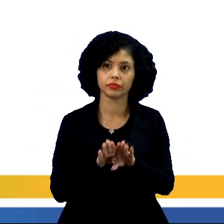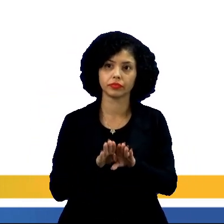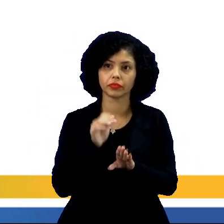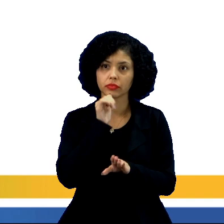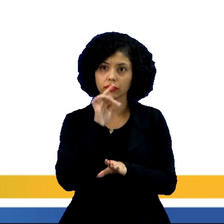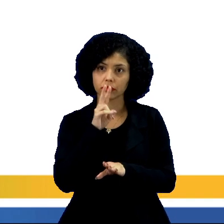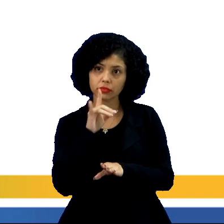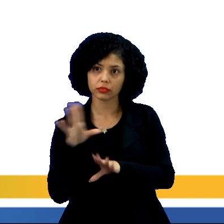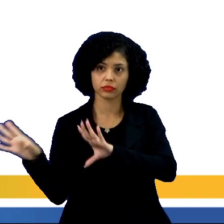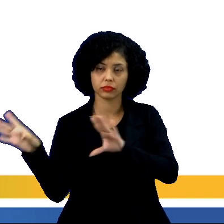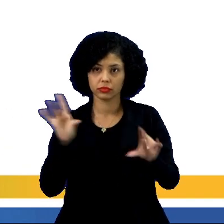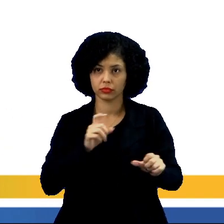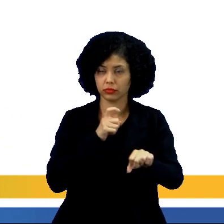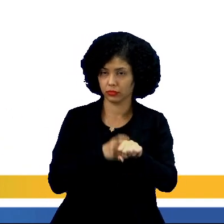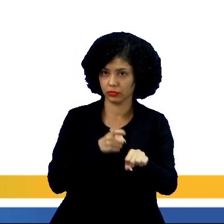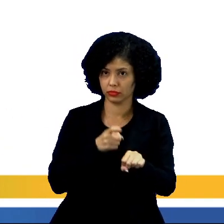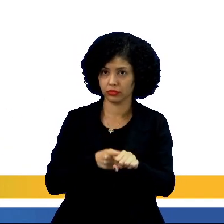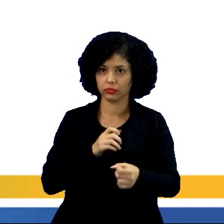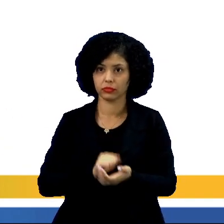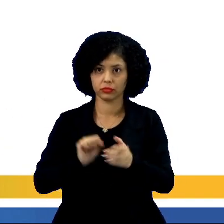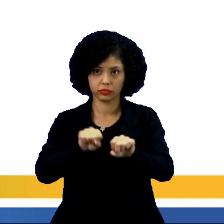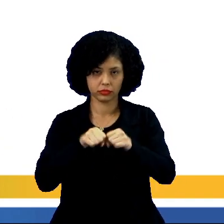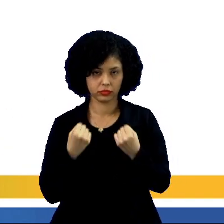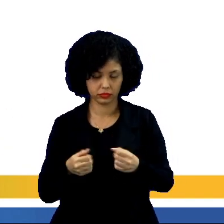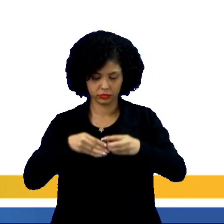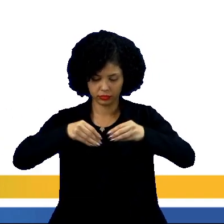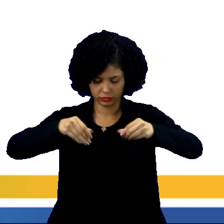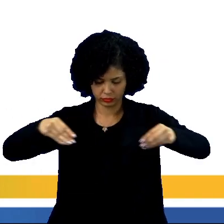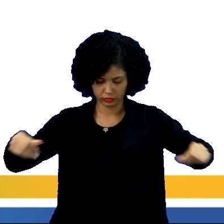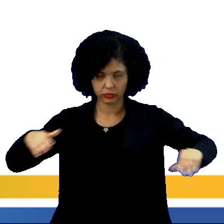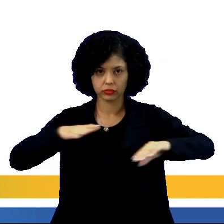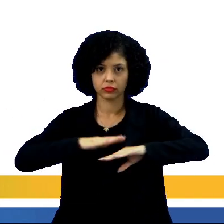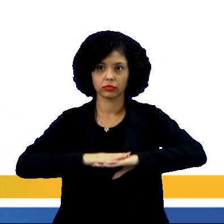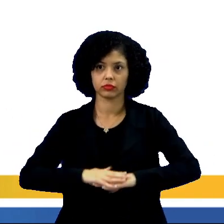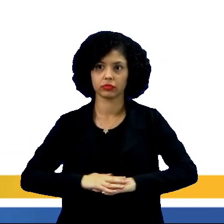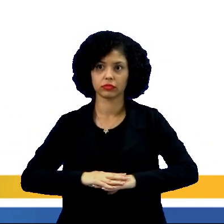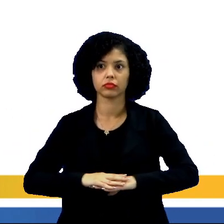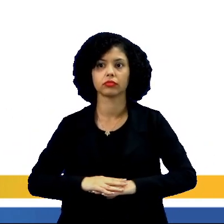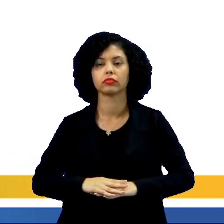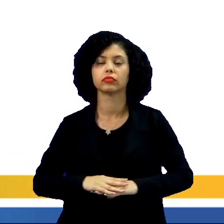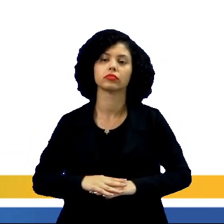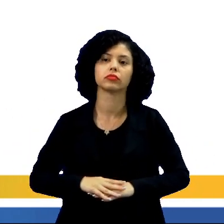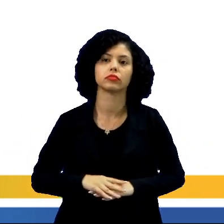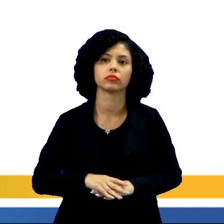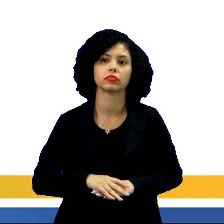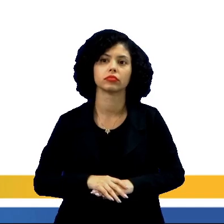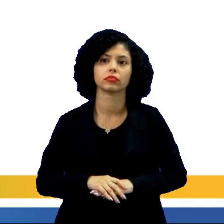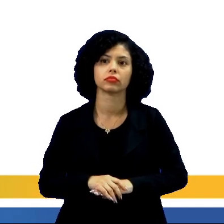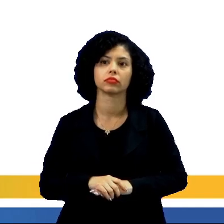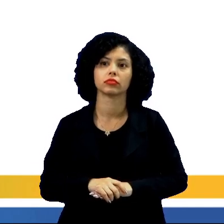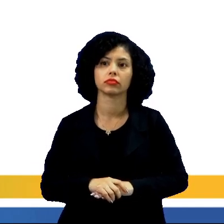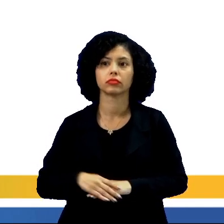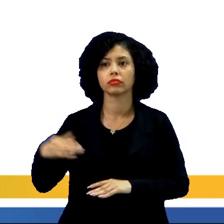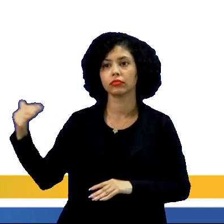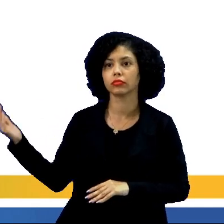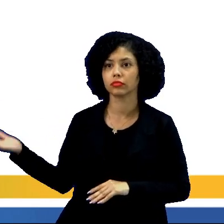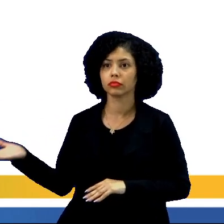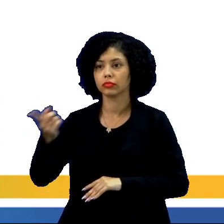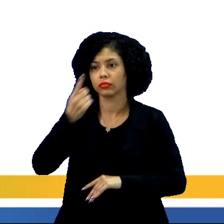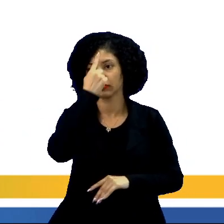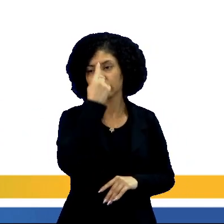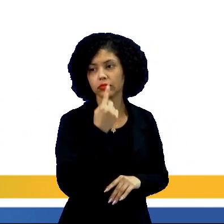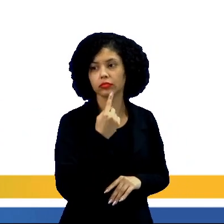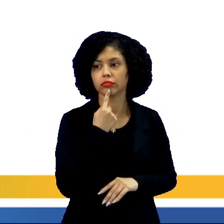escoamento artificial através das rochas e também das fraturas terrestres, ok? Aí a